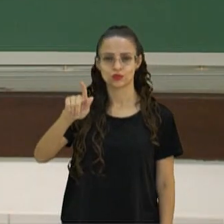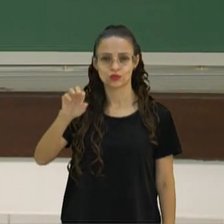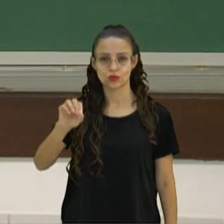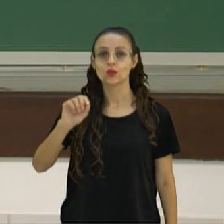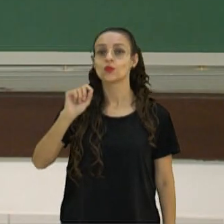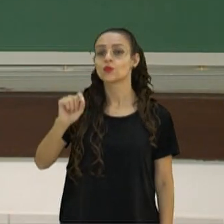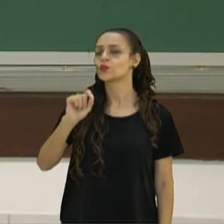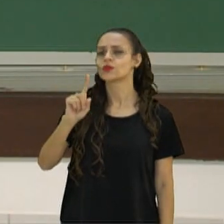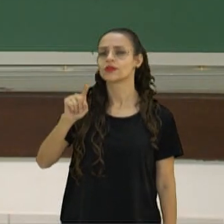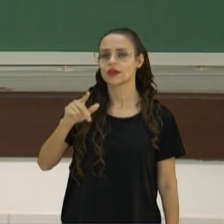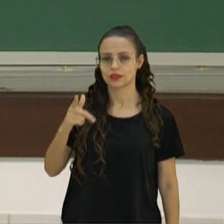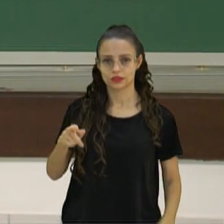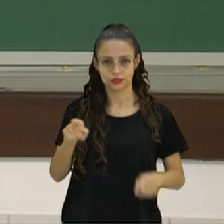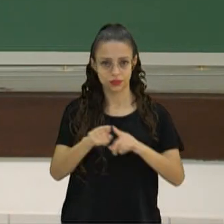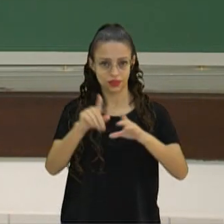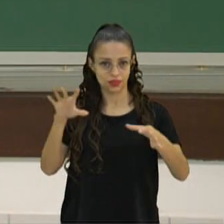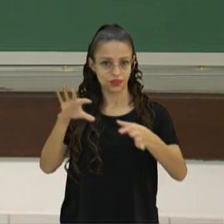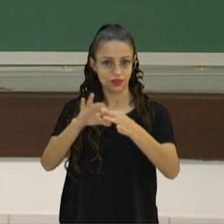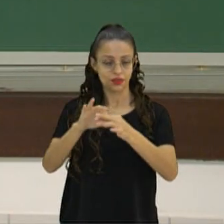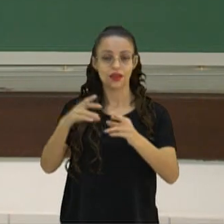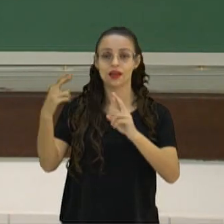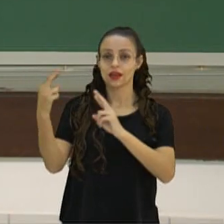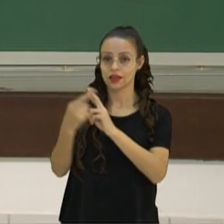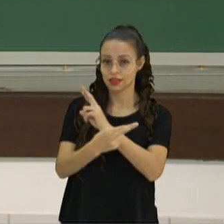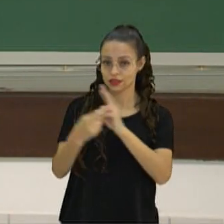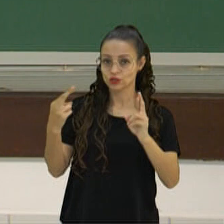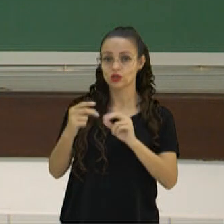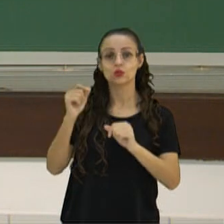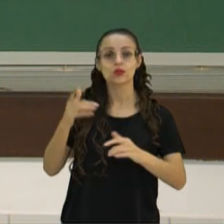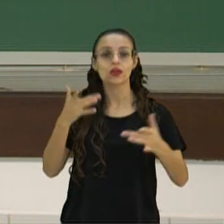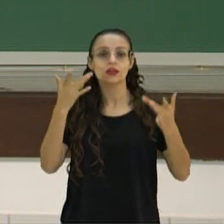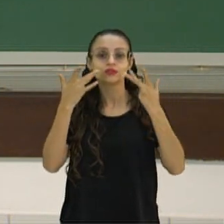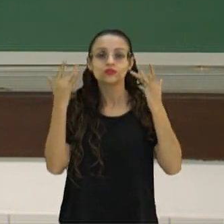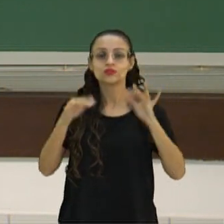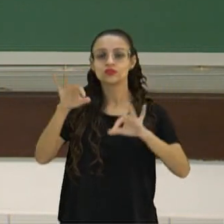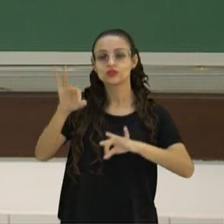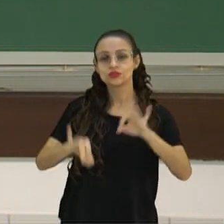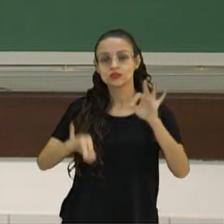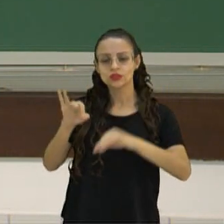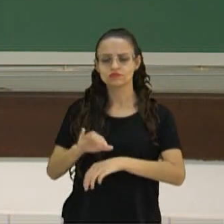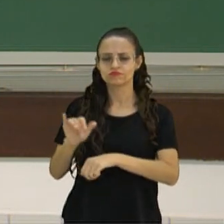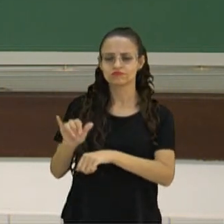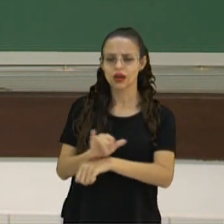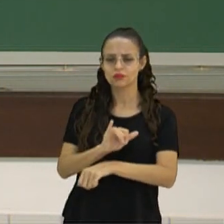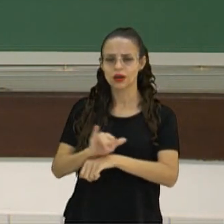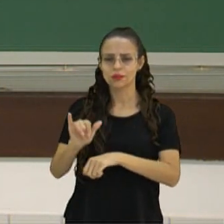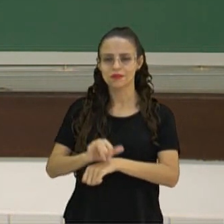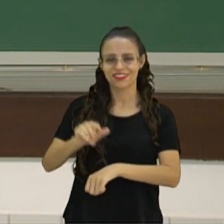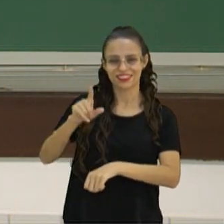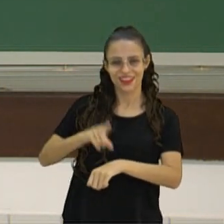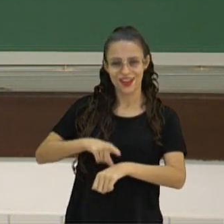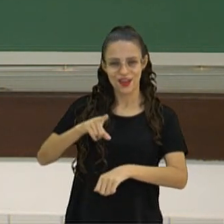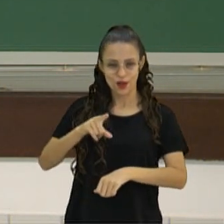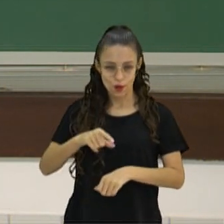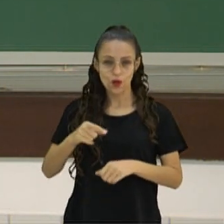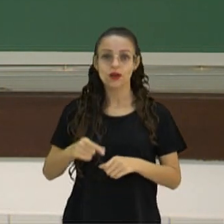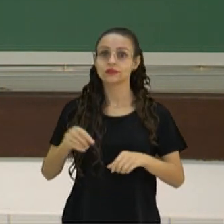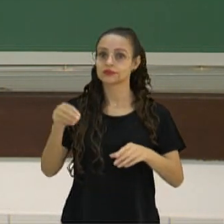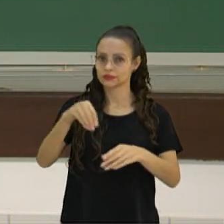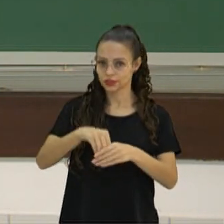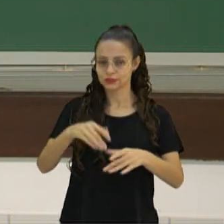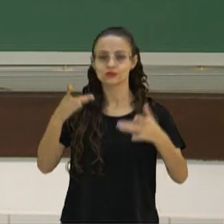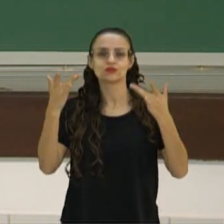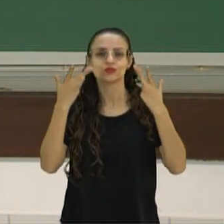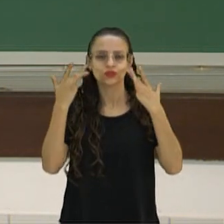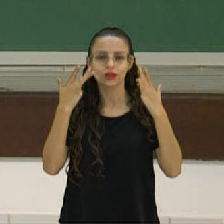principalmente relacionado à questão da dramaturgia, né? Da improvisação, da utilização dentro do teatro também, né?